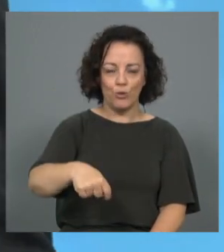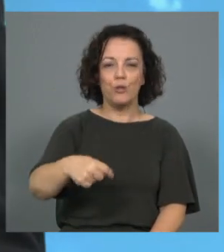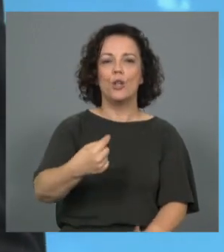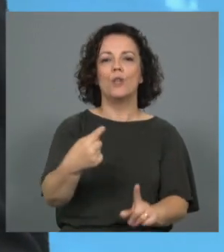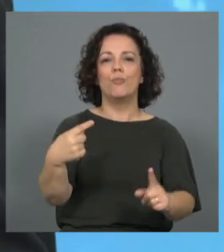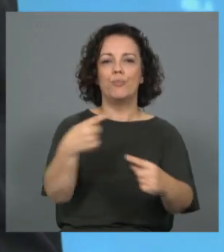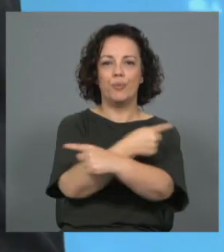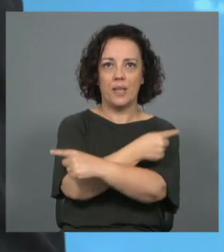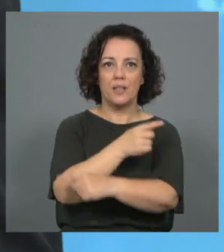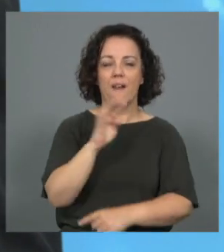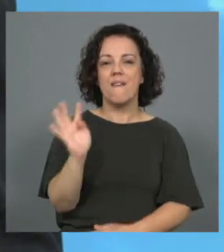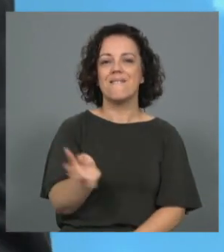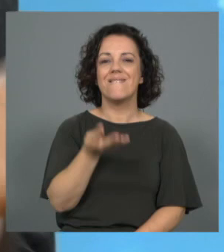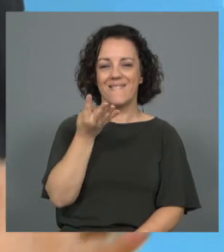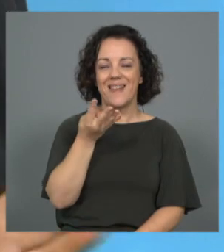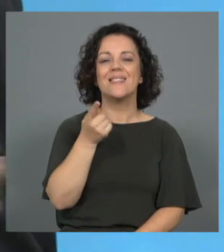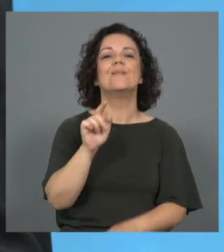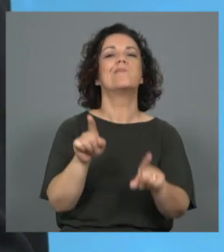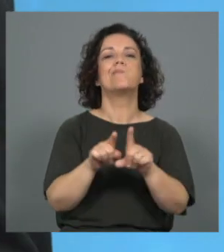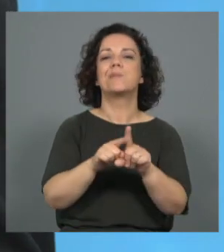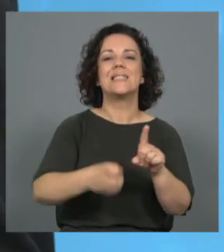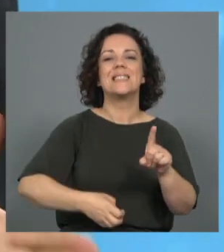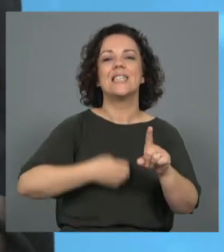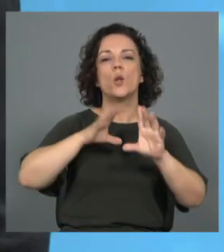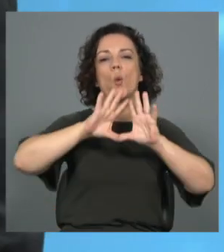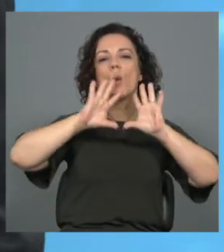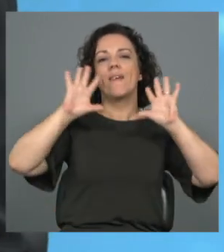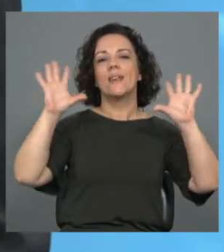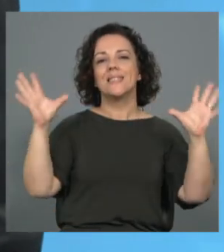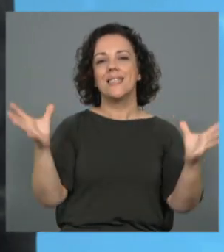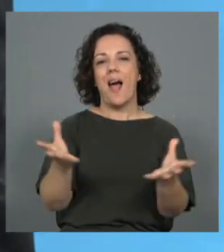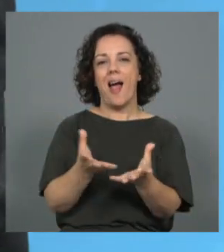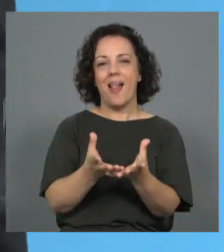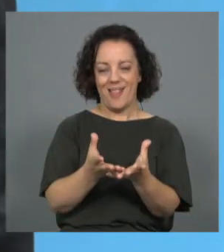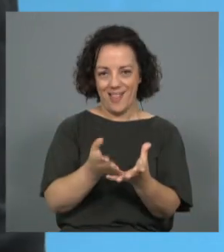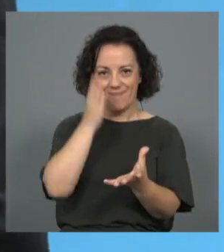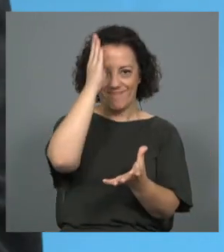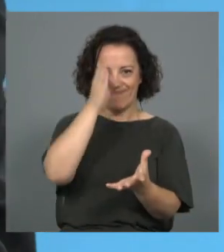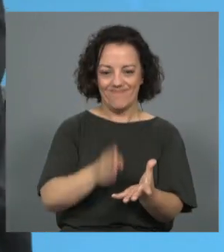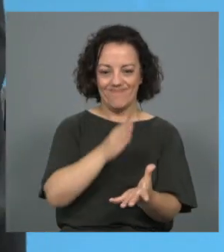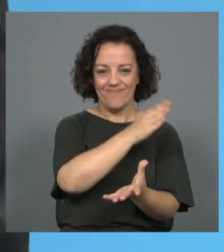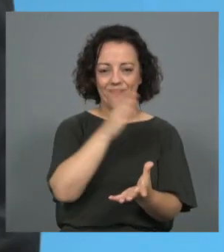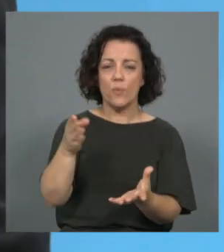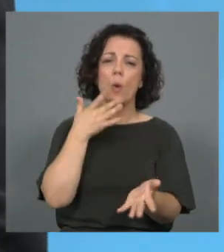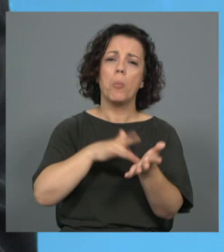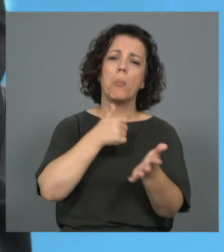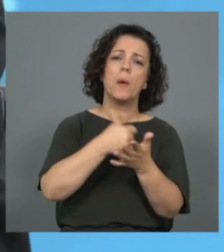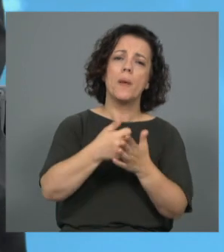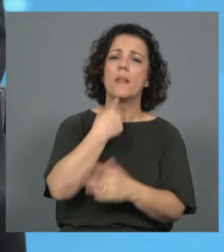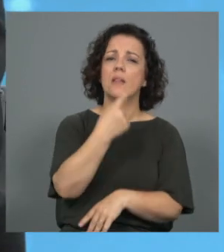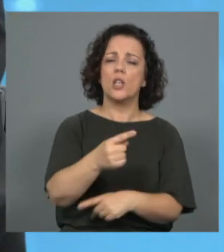Os quatro lados. Universalidade. É o símbolo da universalidade. A Bíblia fala dos 4 rios, 4